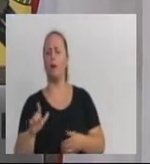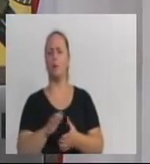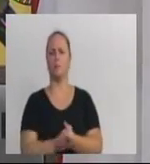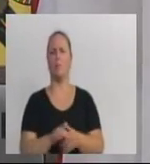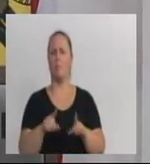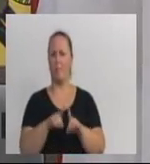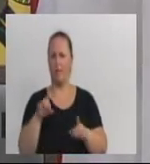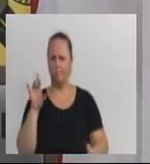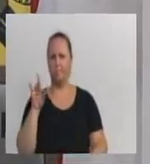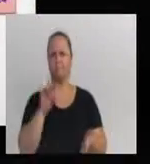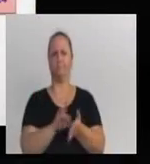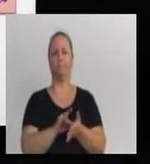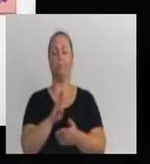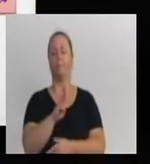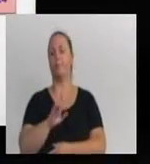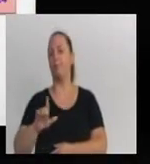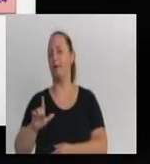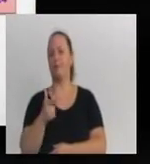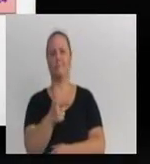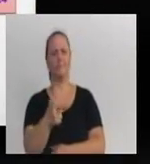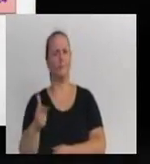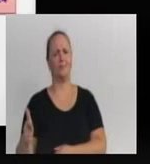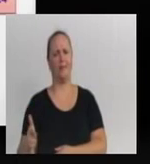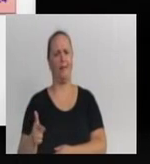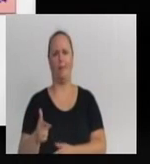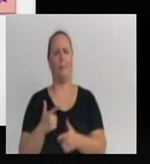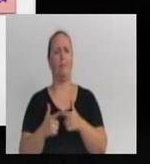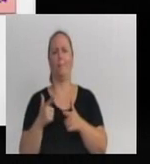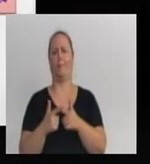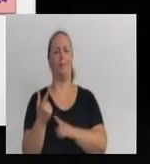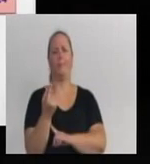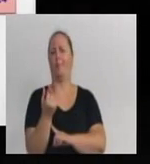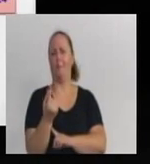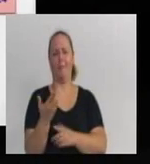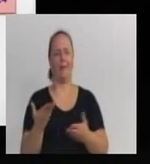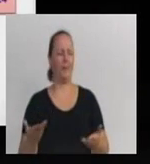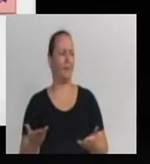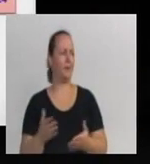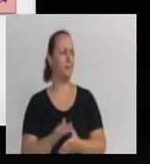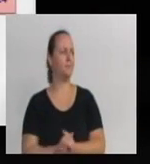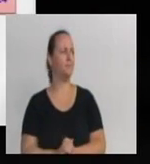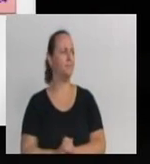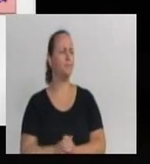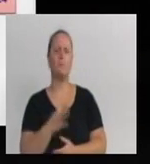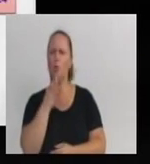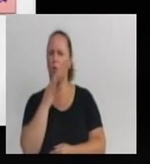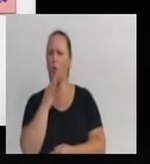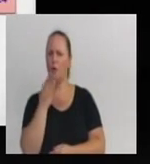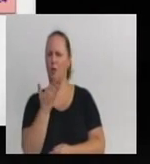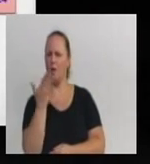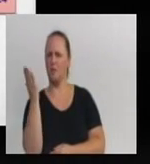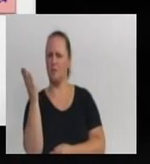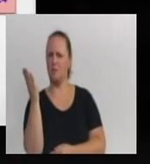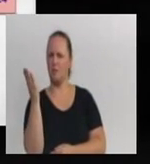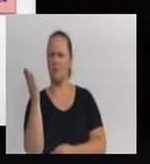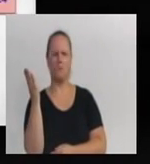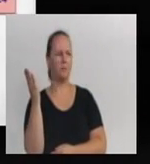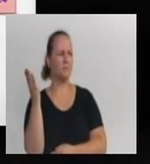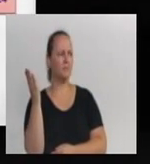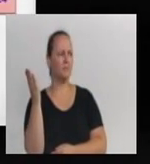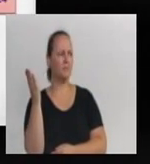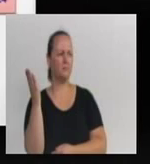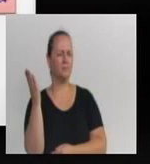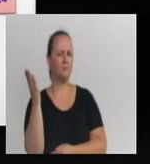crise. Vocês conhecem este relatório aqui? Os decretos